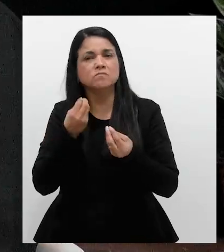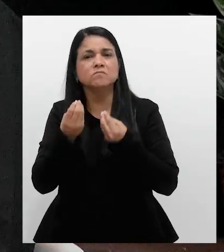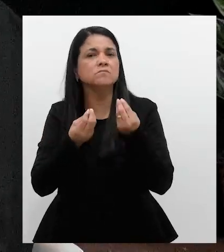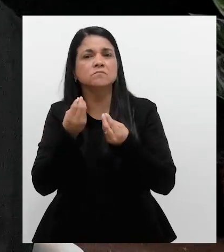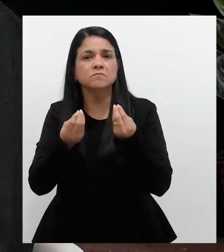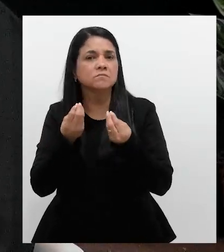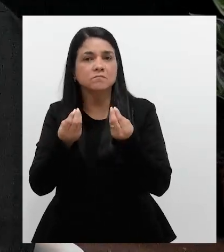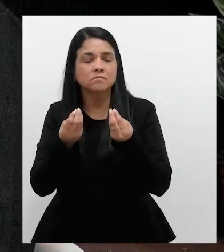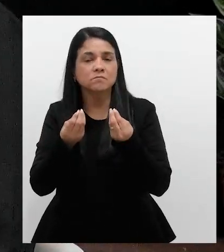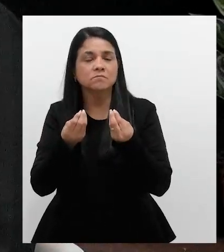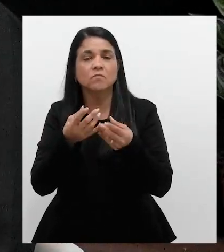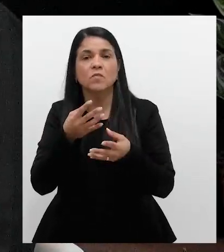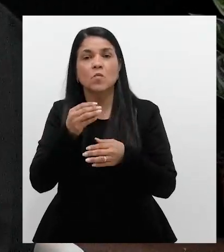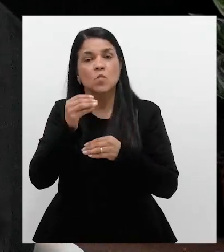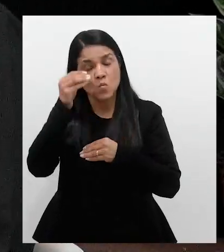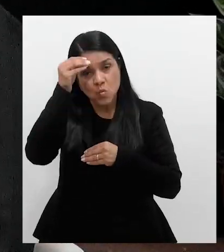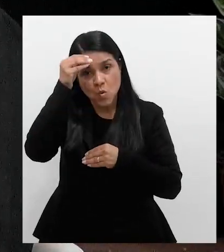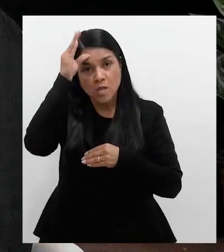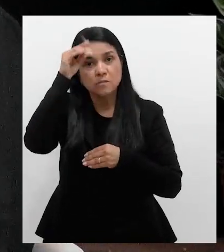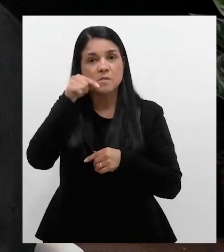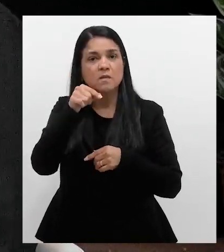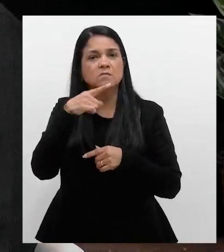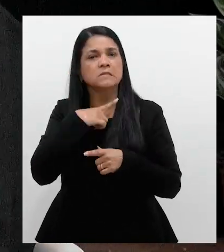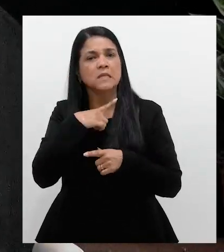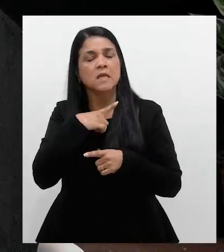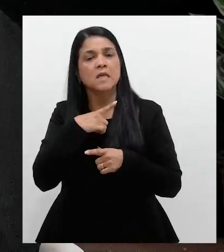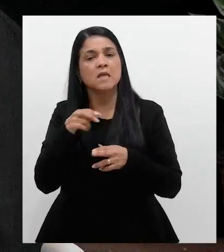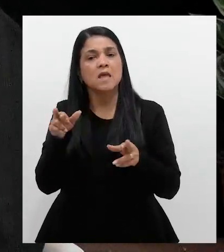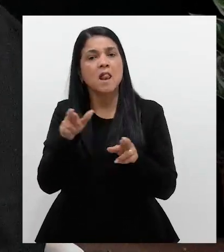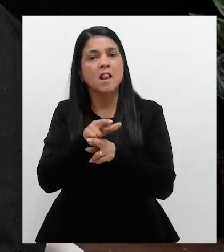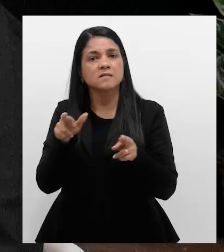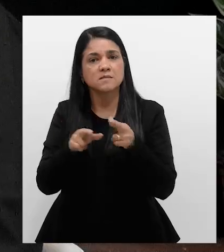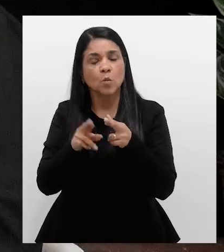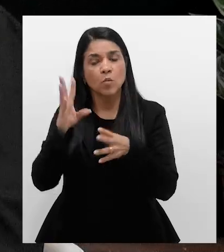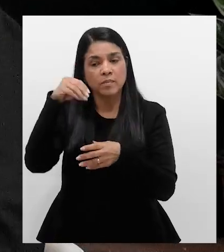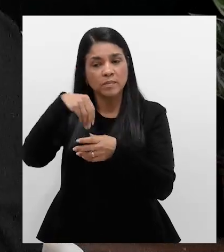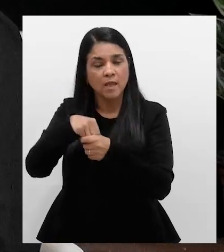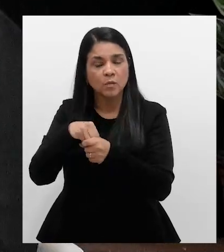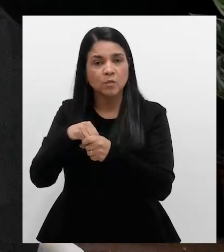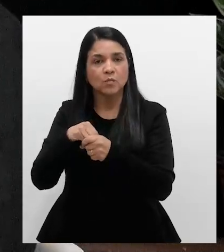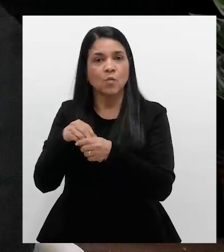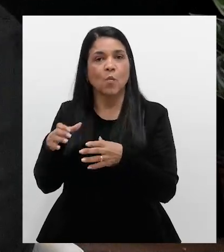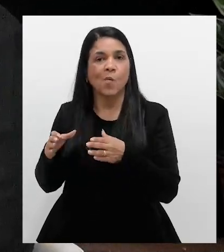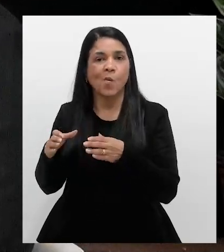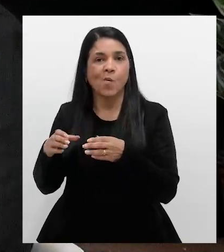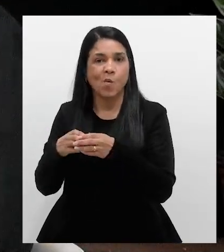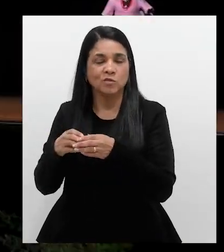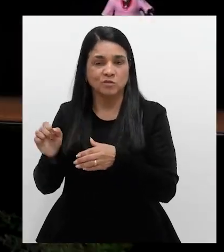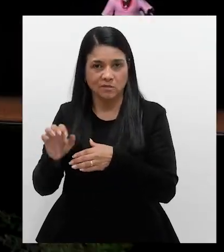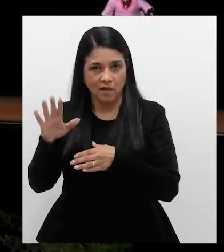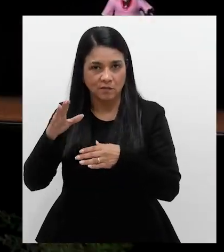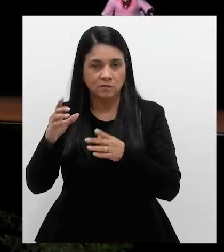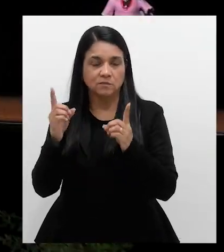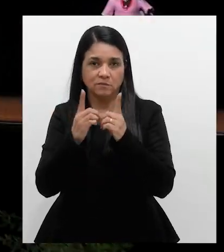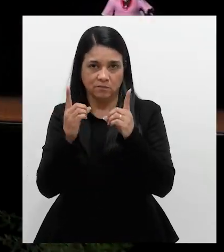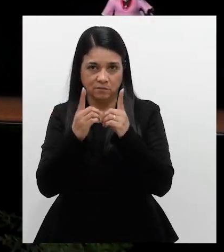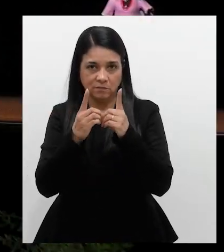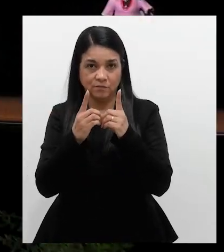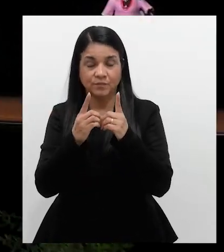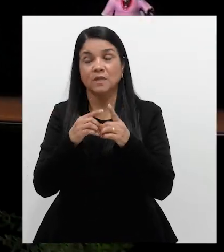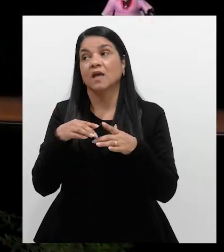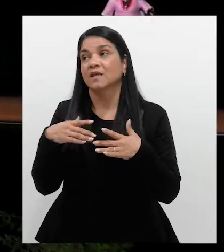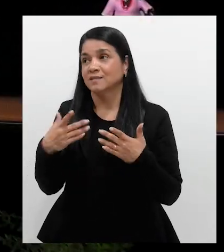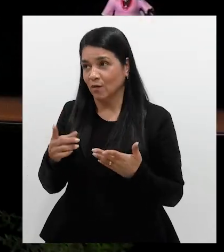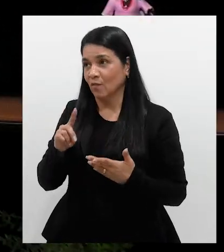Enfim, como é que o senhor, qual o conhecimento que o senhor tem em relação ao atendimento dentro dessas comunidades? Então, Vicente, eu